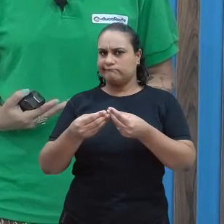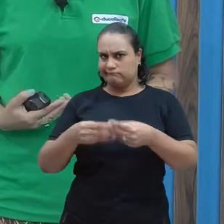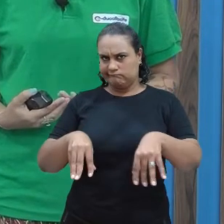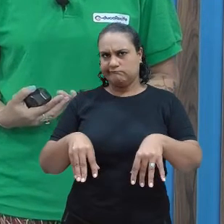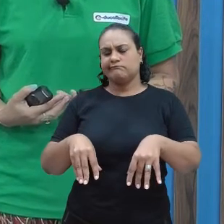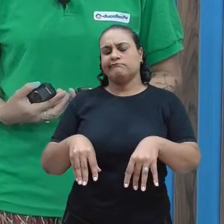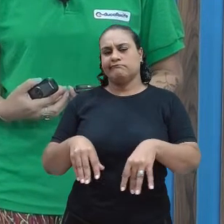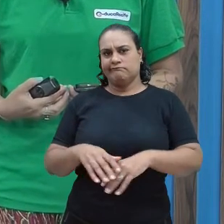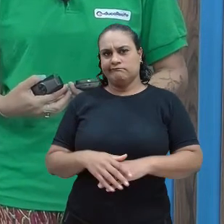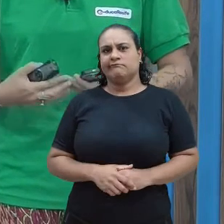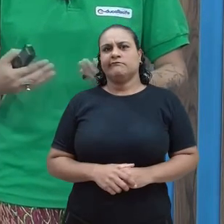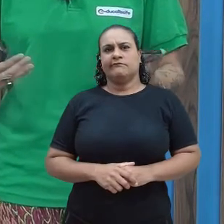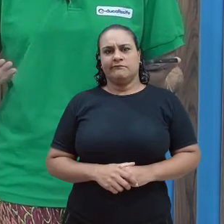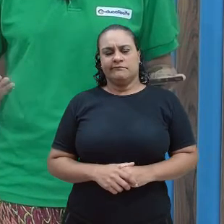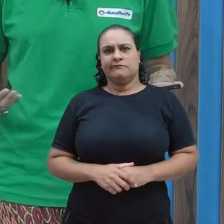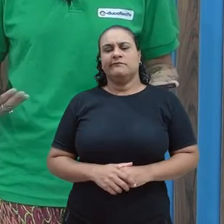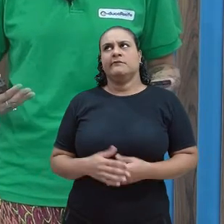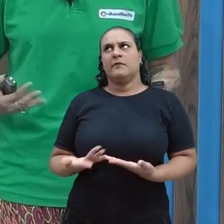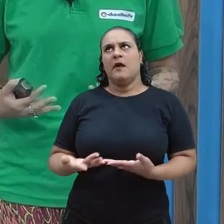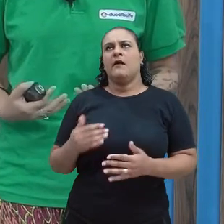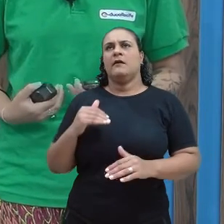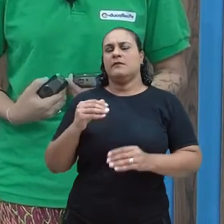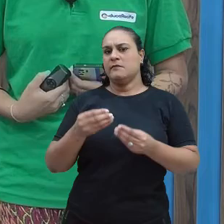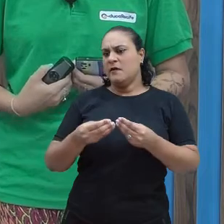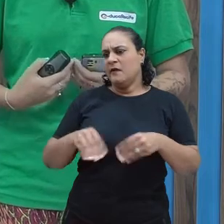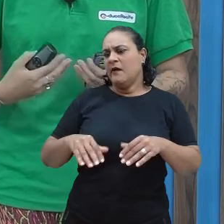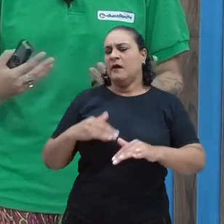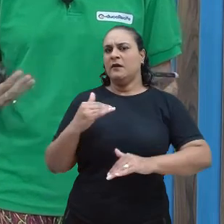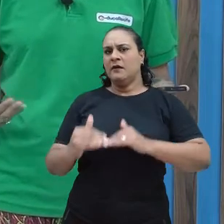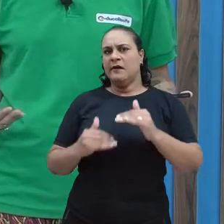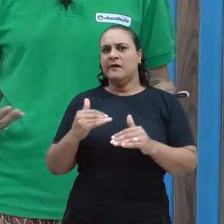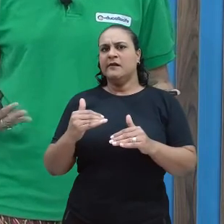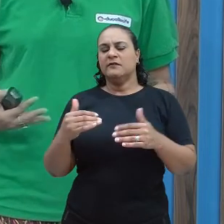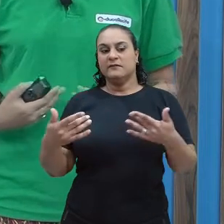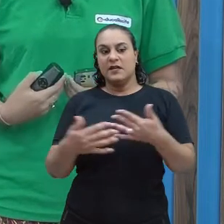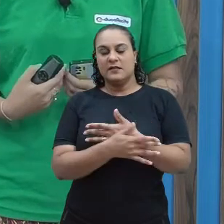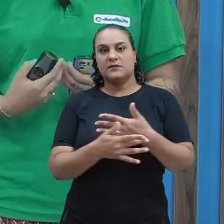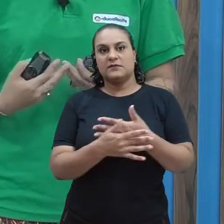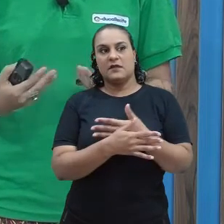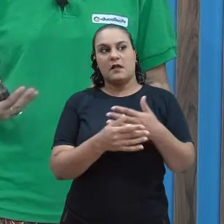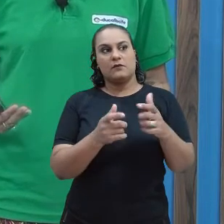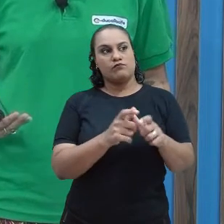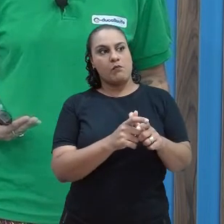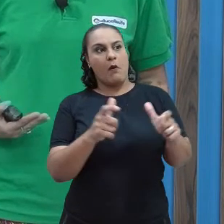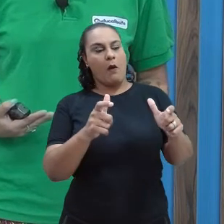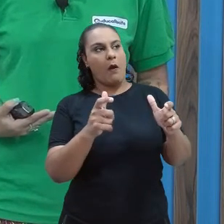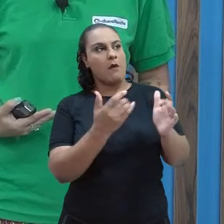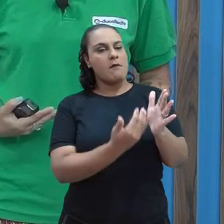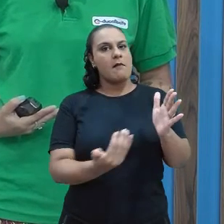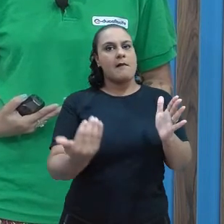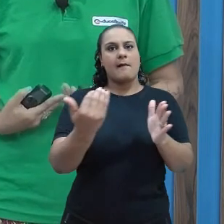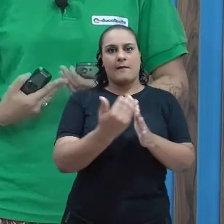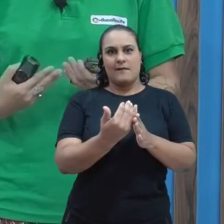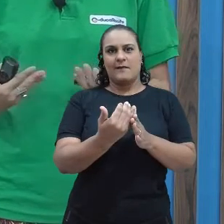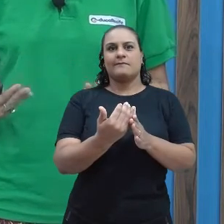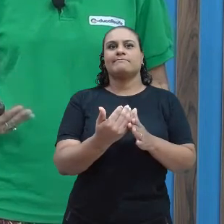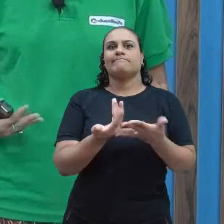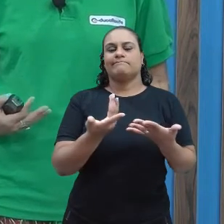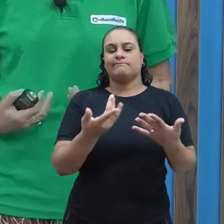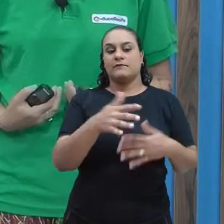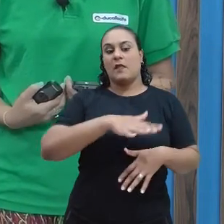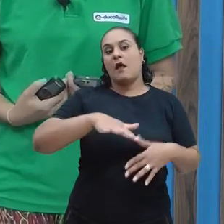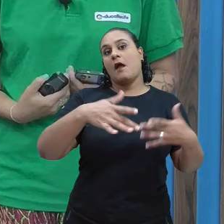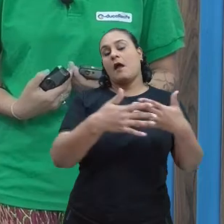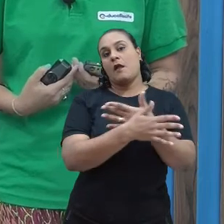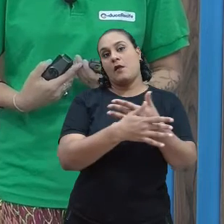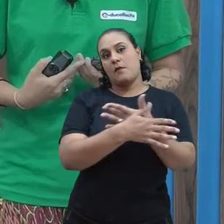prejudicadas dentro do desenvolvimento, né? A cidade cresce, por exemplo, para falar na questão da área urbana,